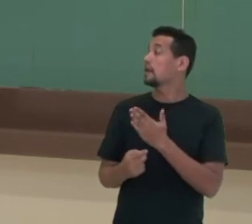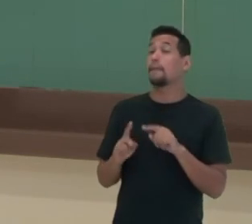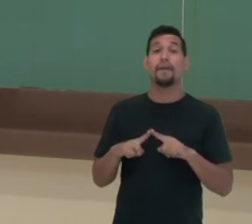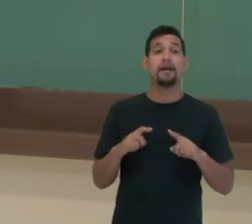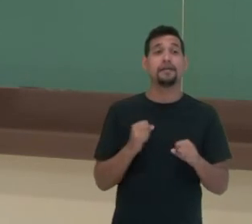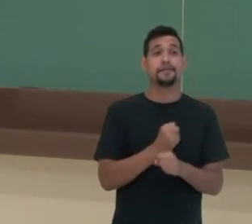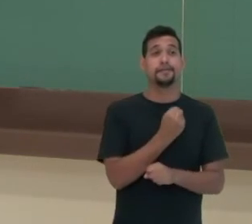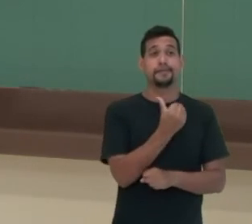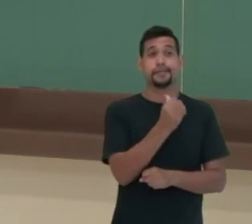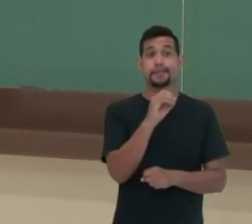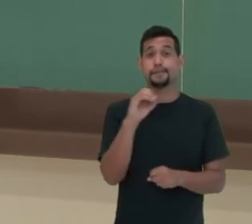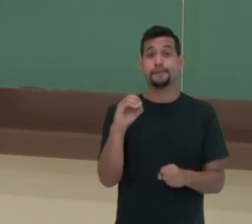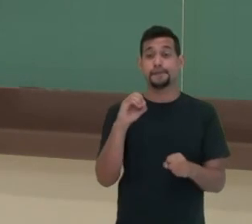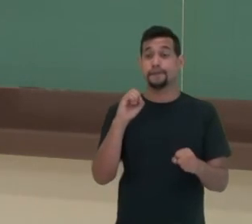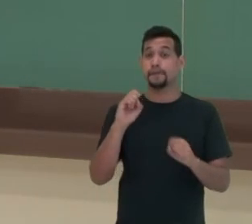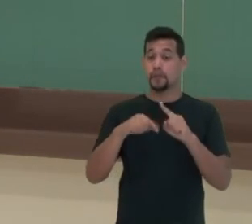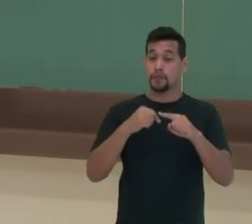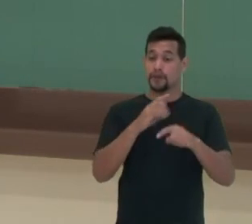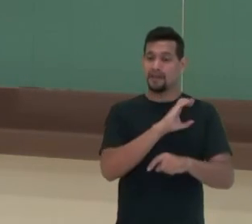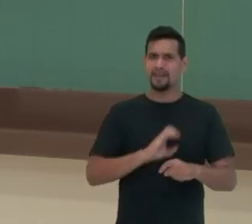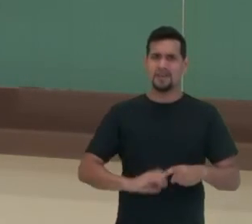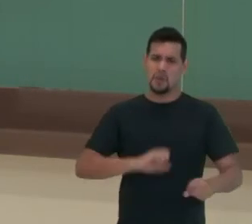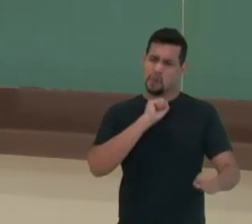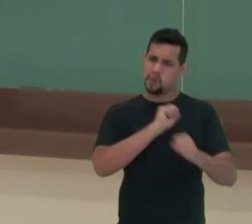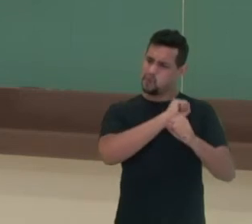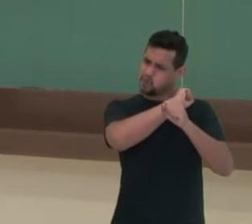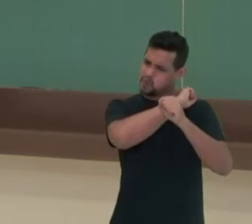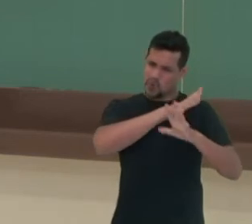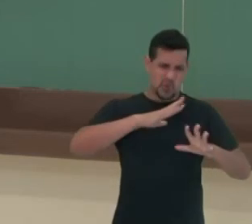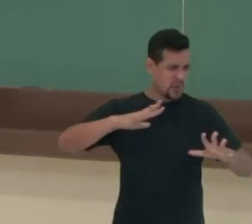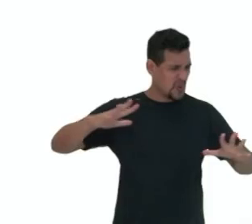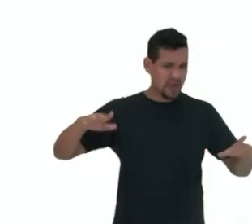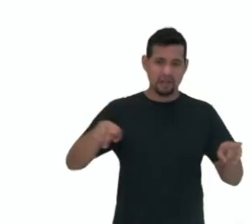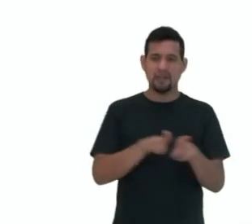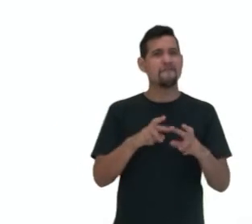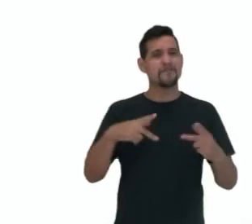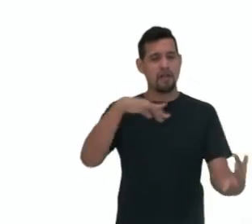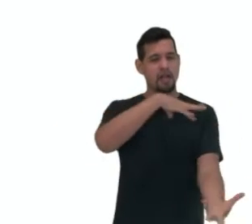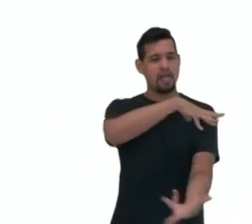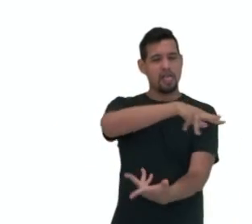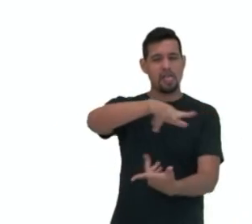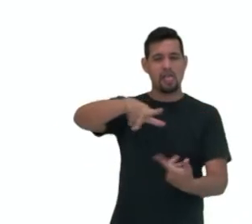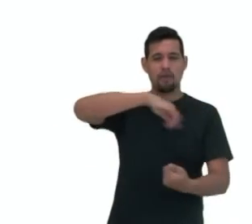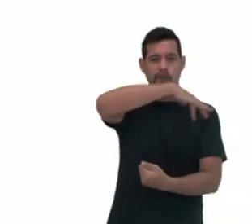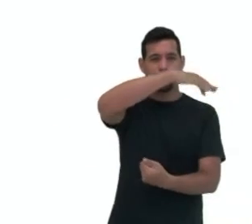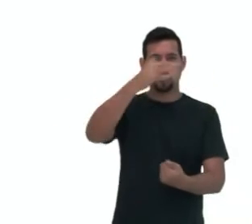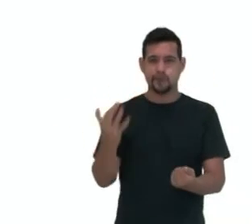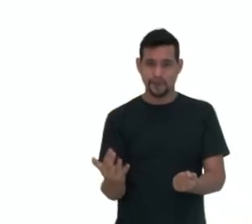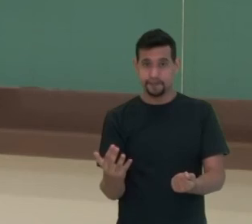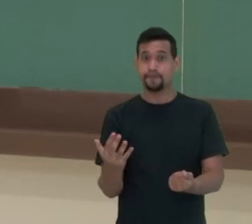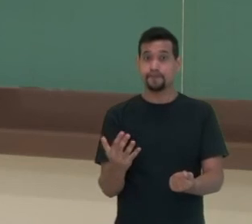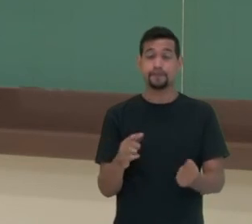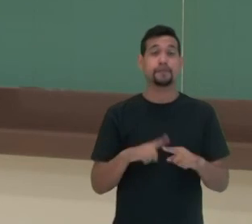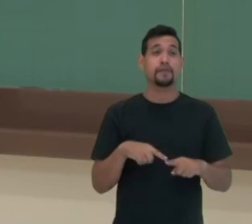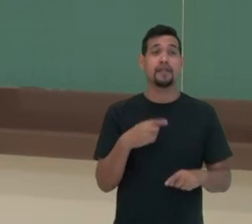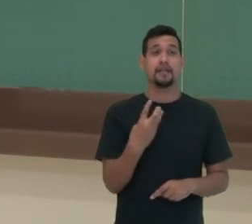600, ele vai e expande, e não por acaso, em